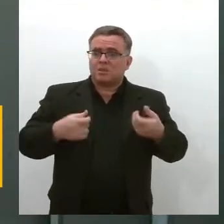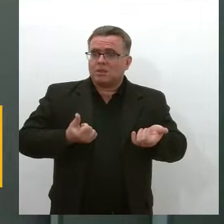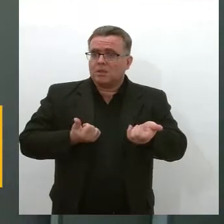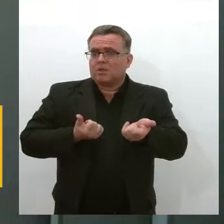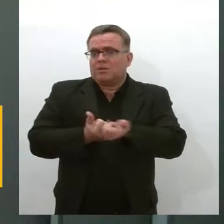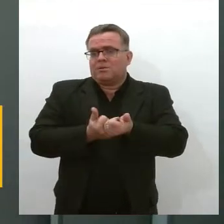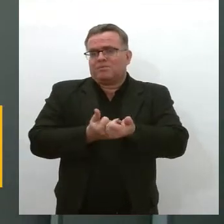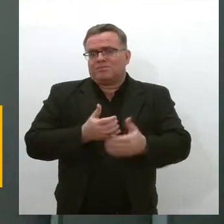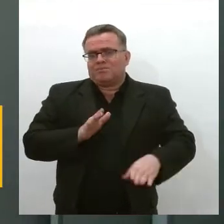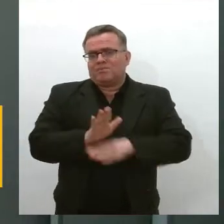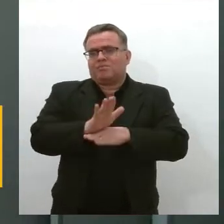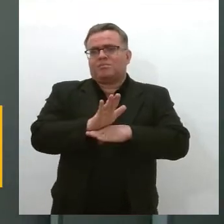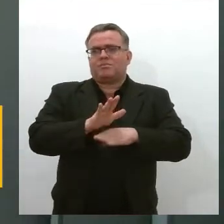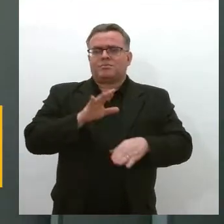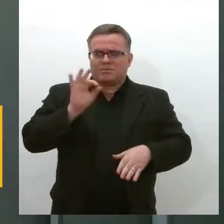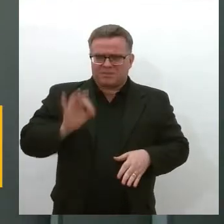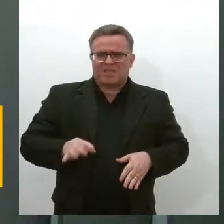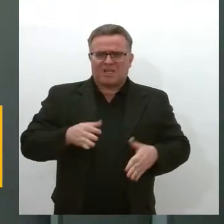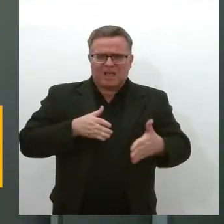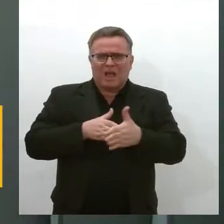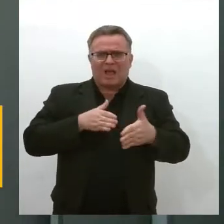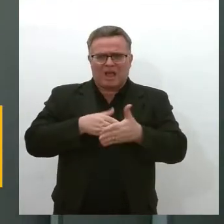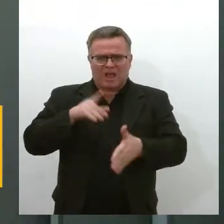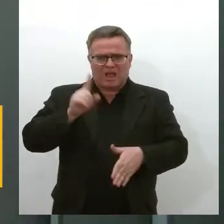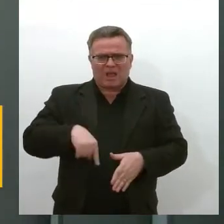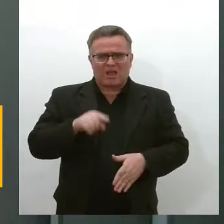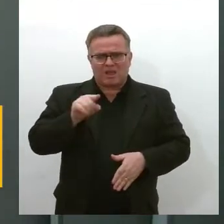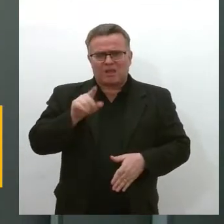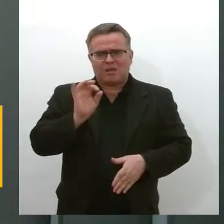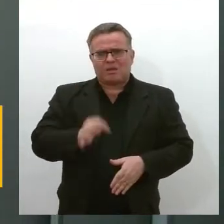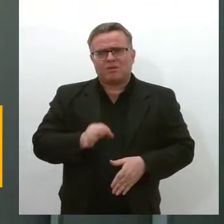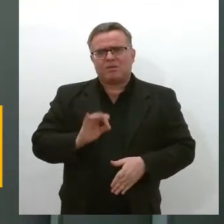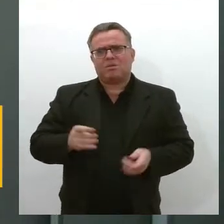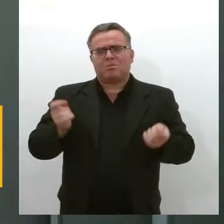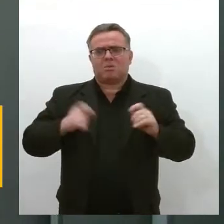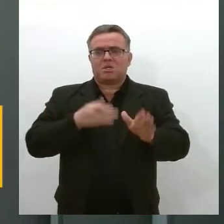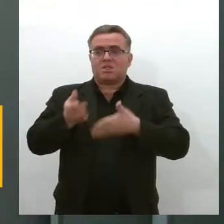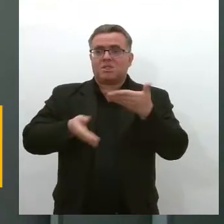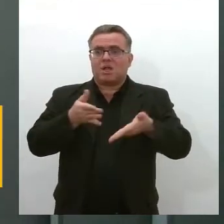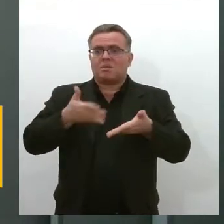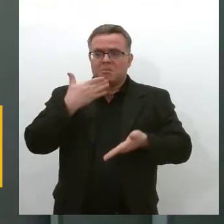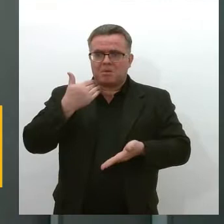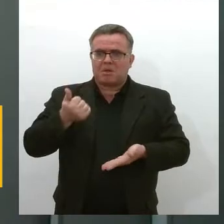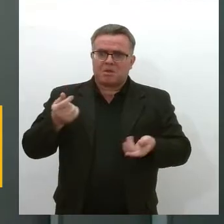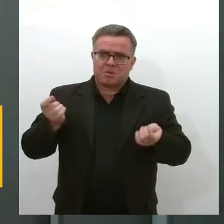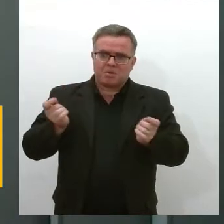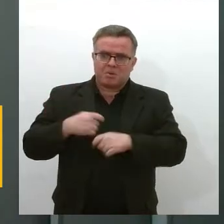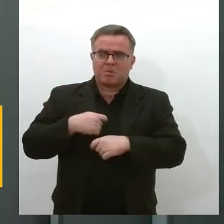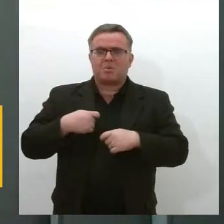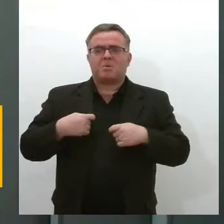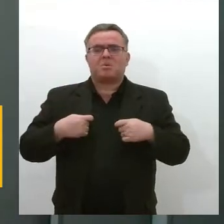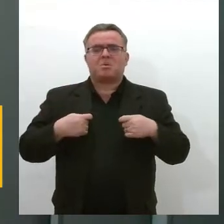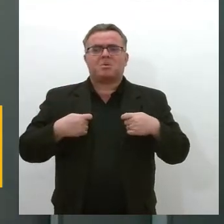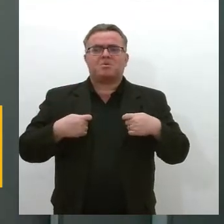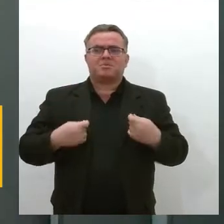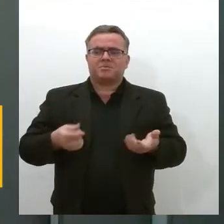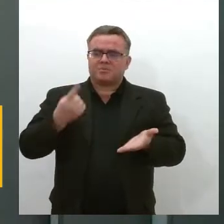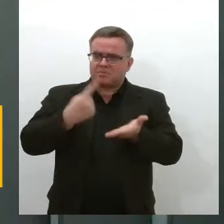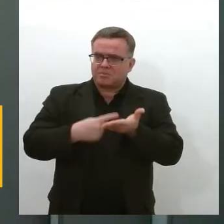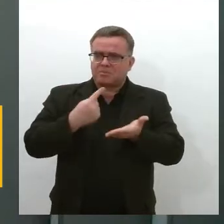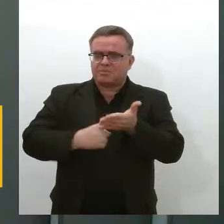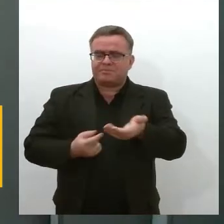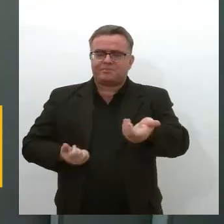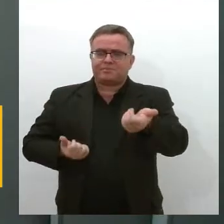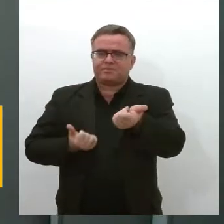maior entrave para que a gente pudesse ter um tratamento mais adequado, uma rede de fato de apoio para